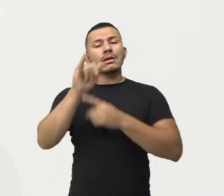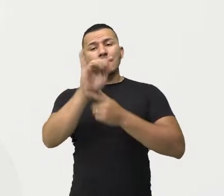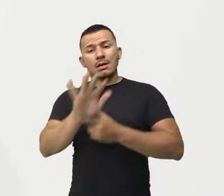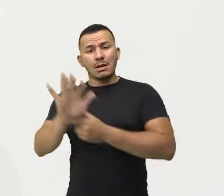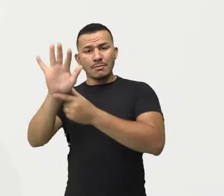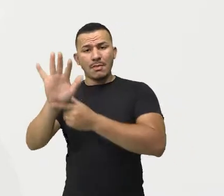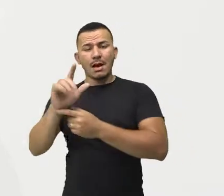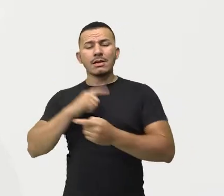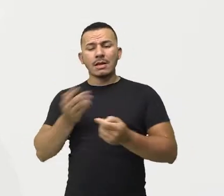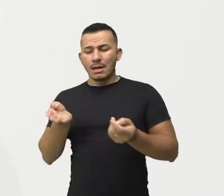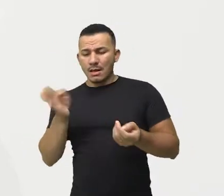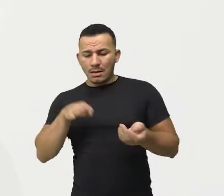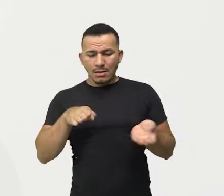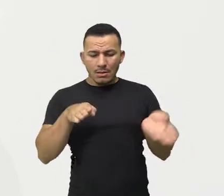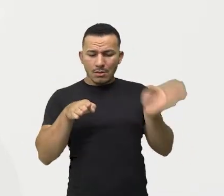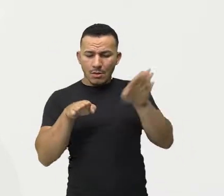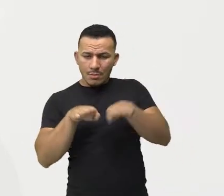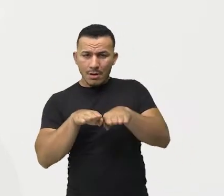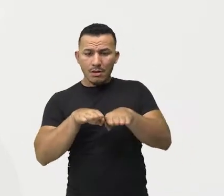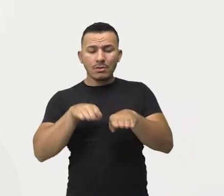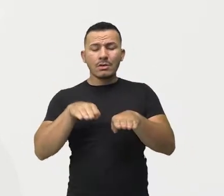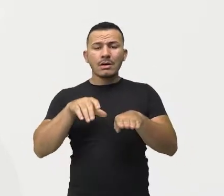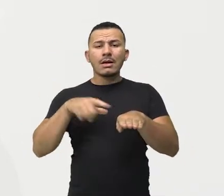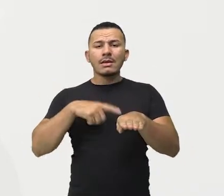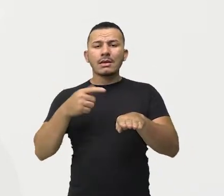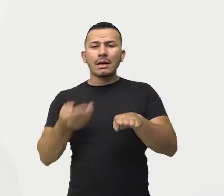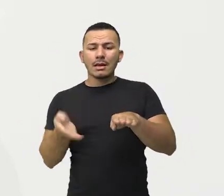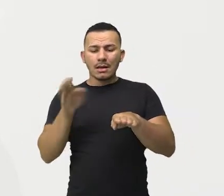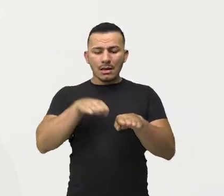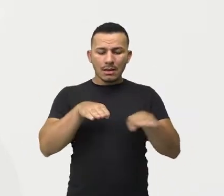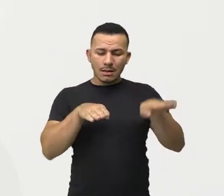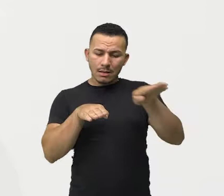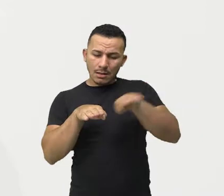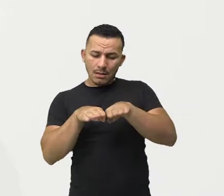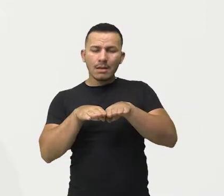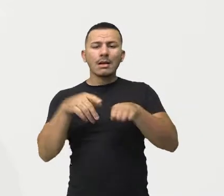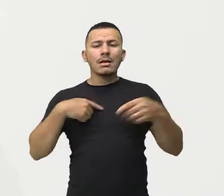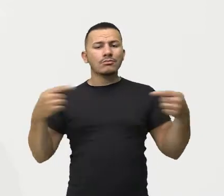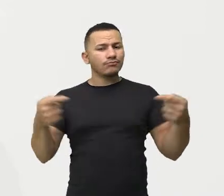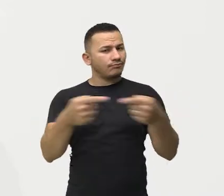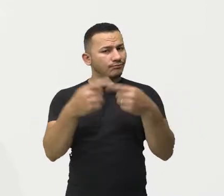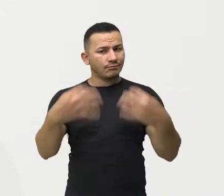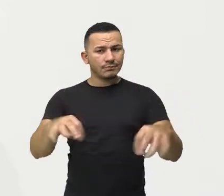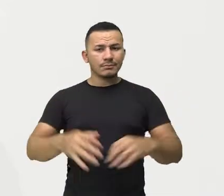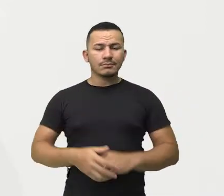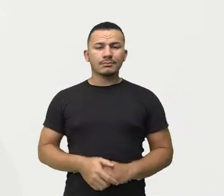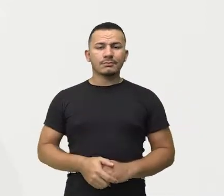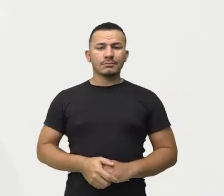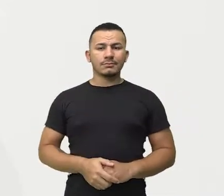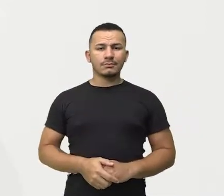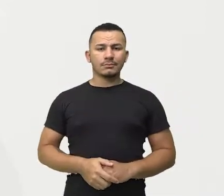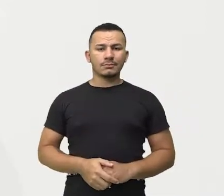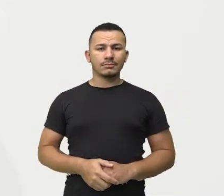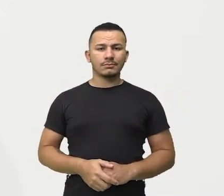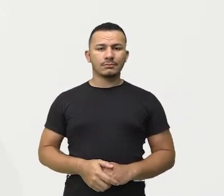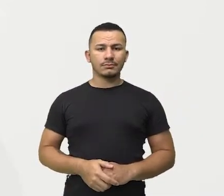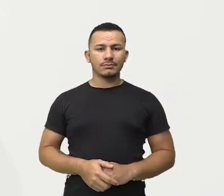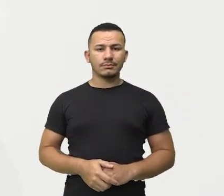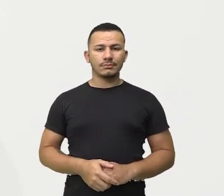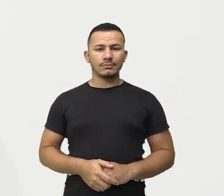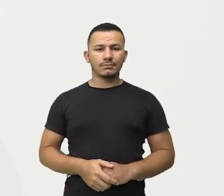figura nessa linha, as duas partes se sobreponham e coincidam. A